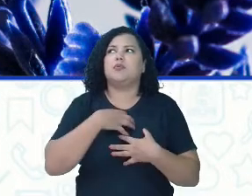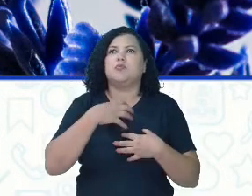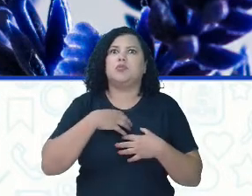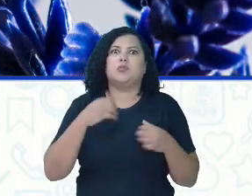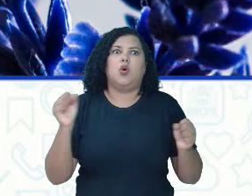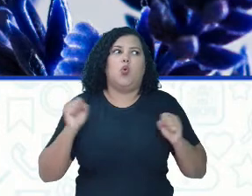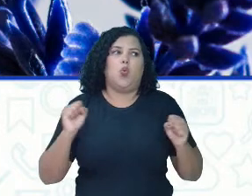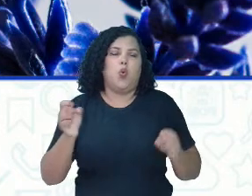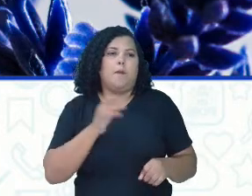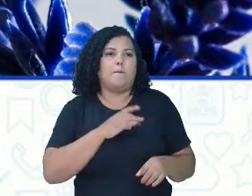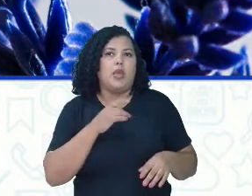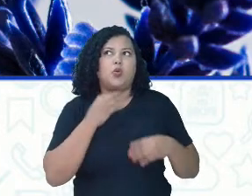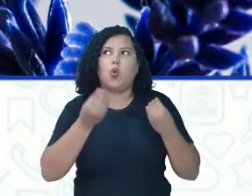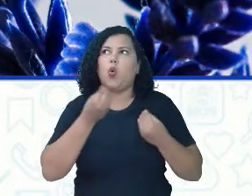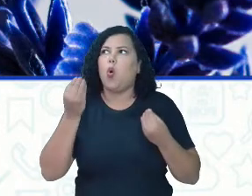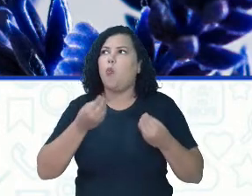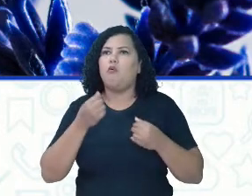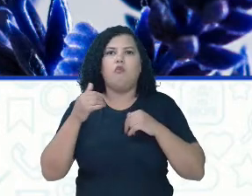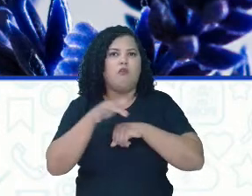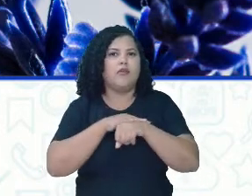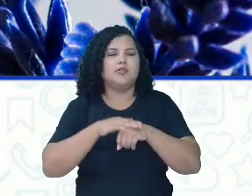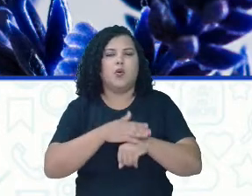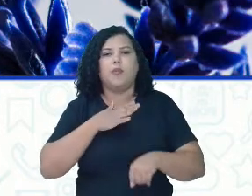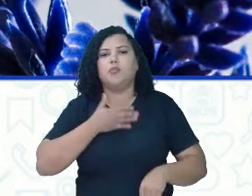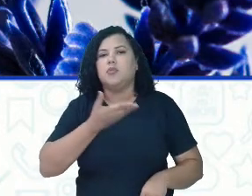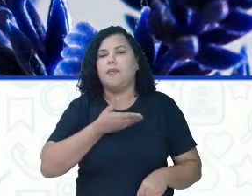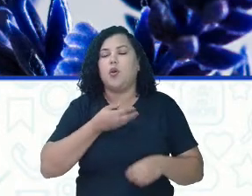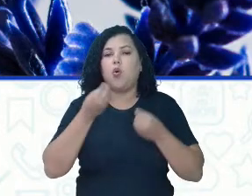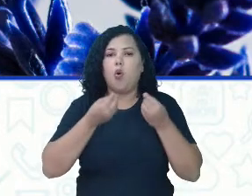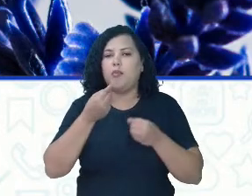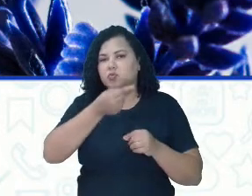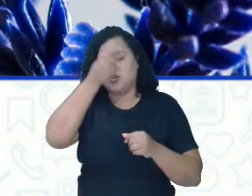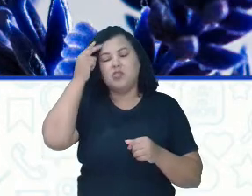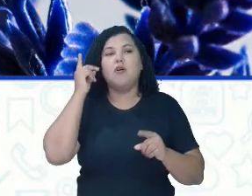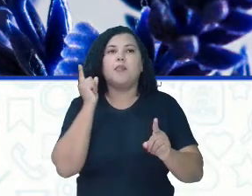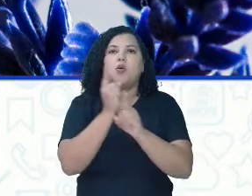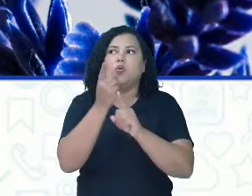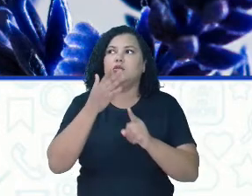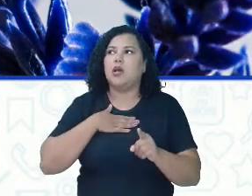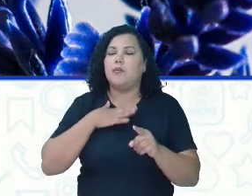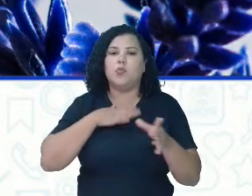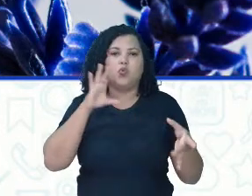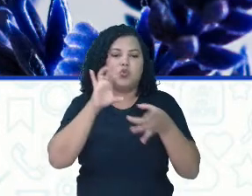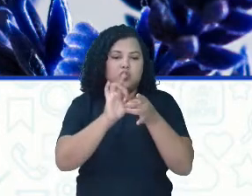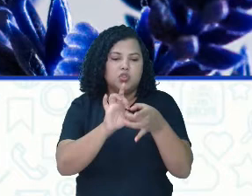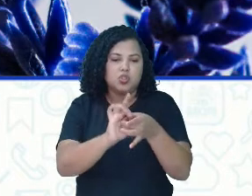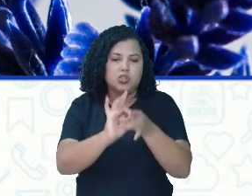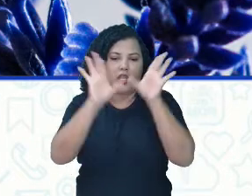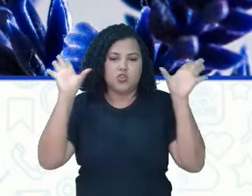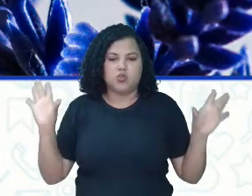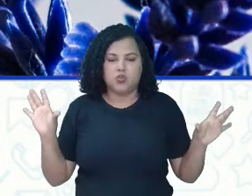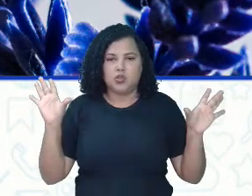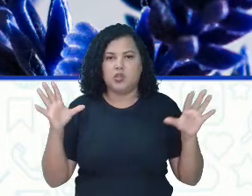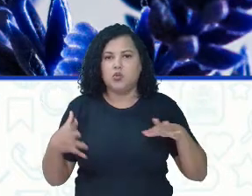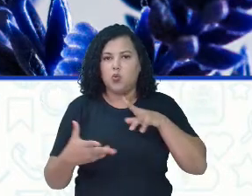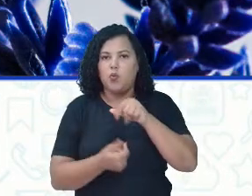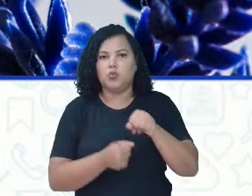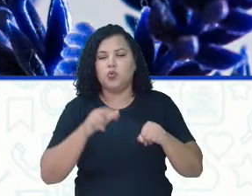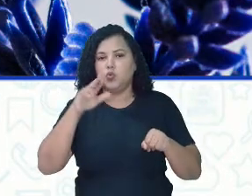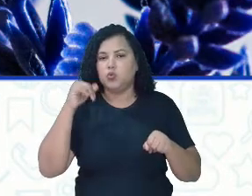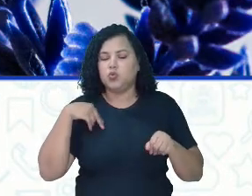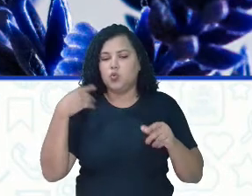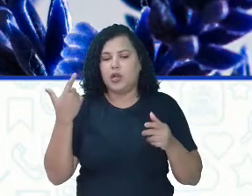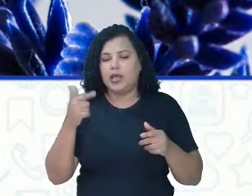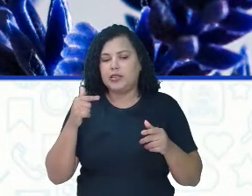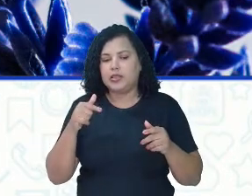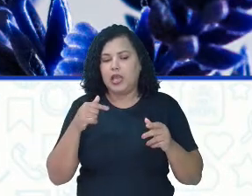pânico. Como vou falar com meus amigos? Como vão me encontrar? Estou desconectado do mundo. Nunca botei minha agenda